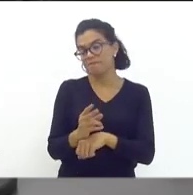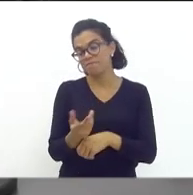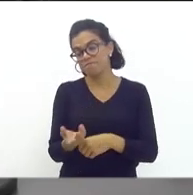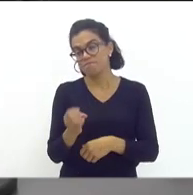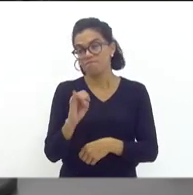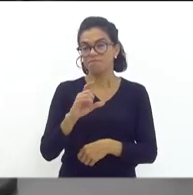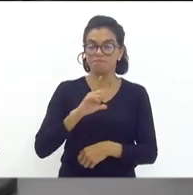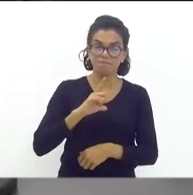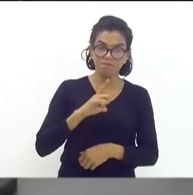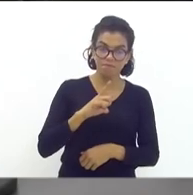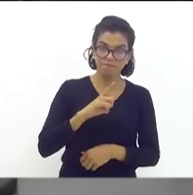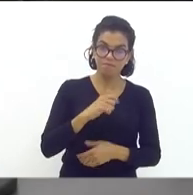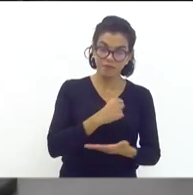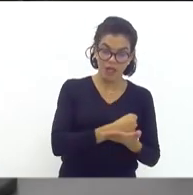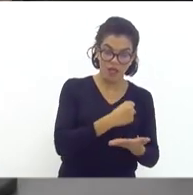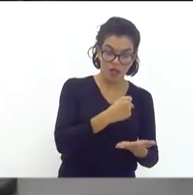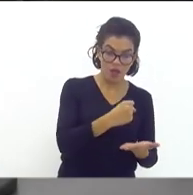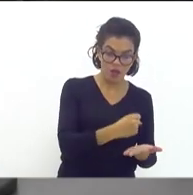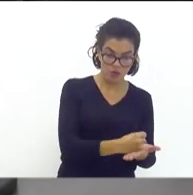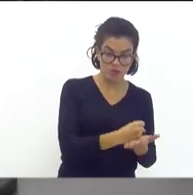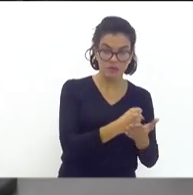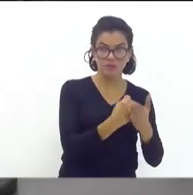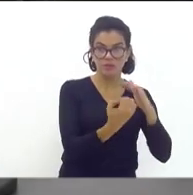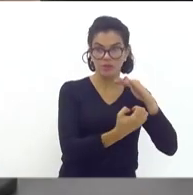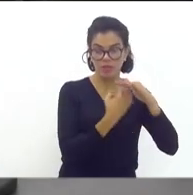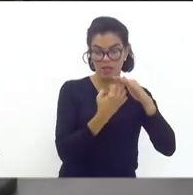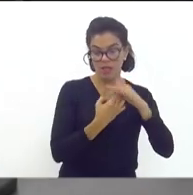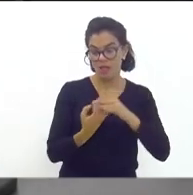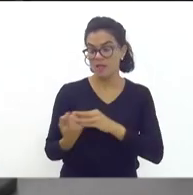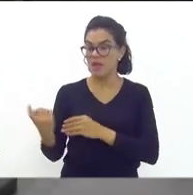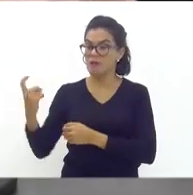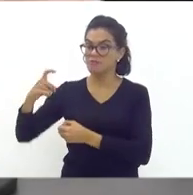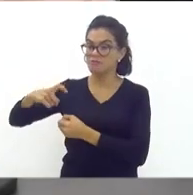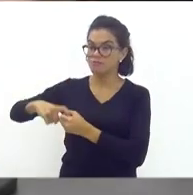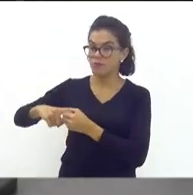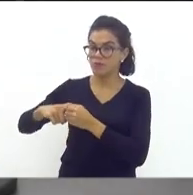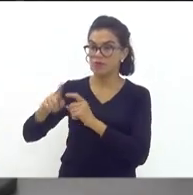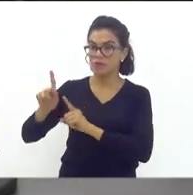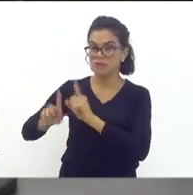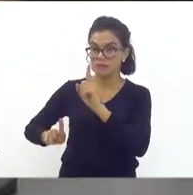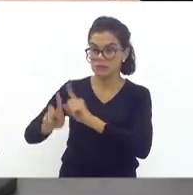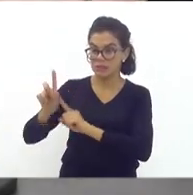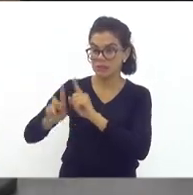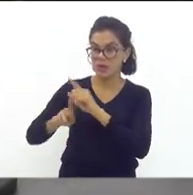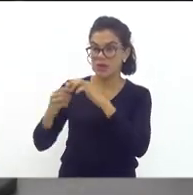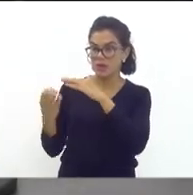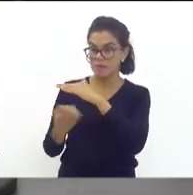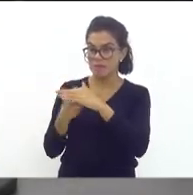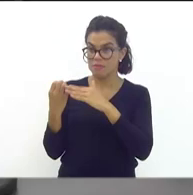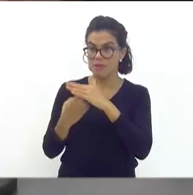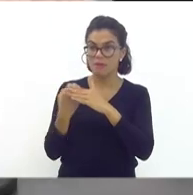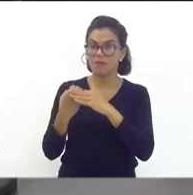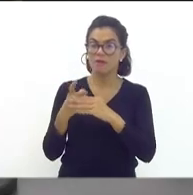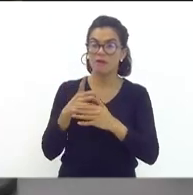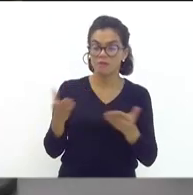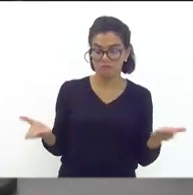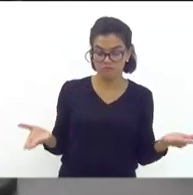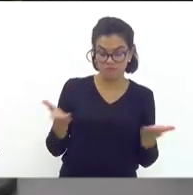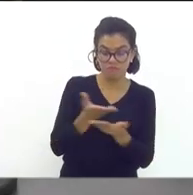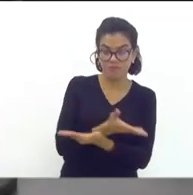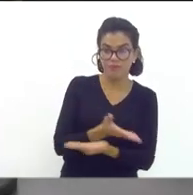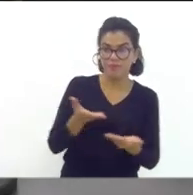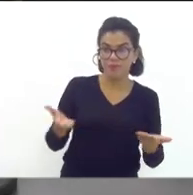a concessionária agindo dessa forma de alguma maneira poderá em vindo firmar agora